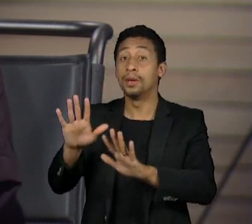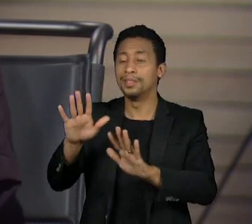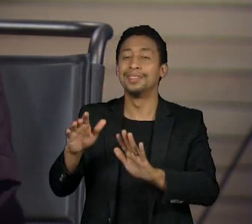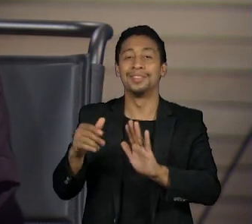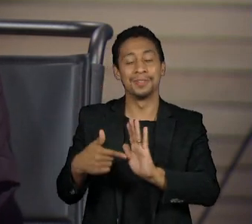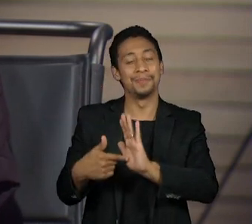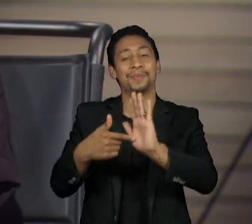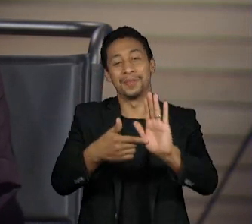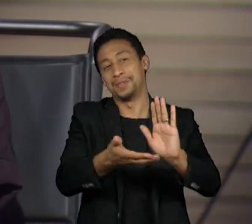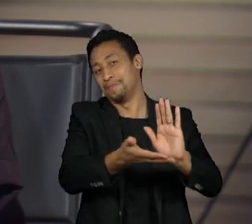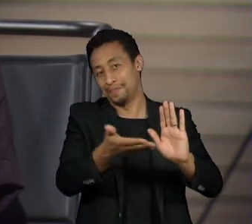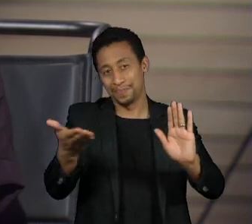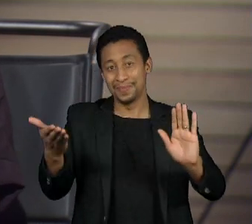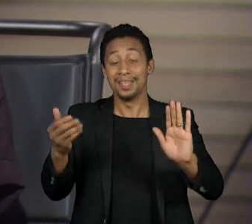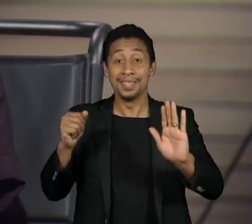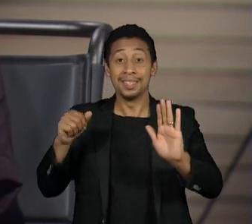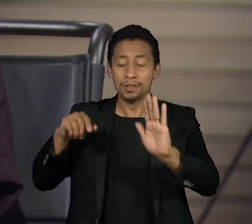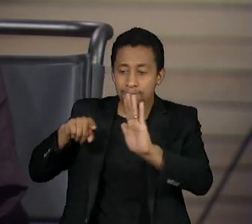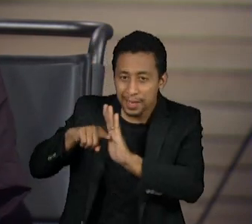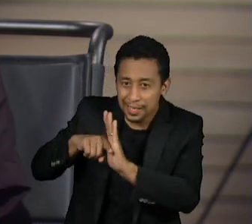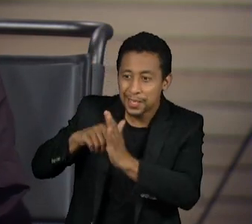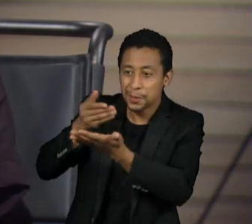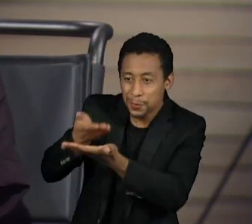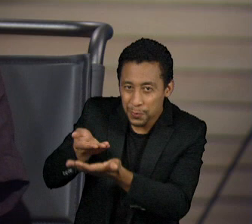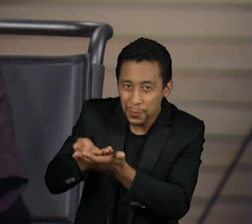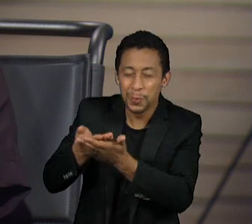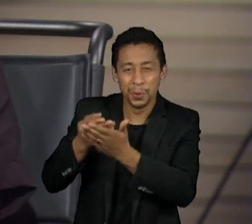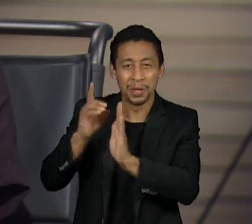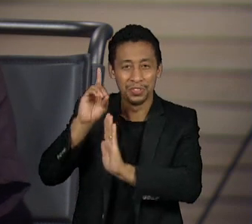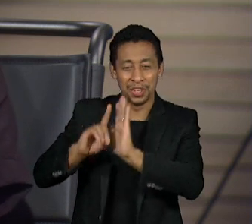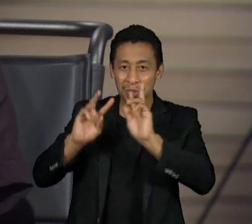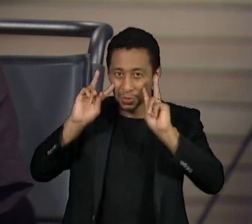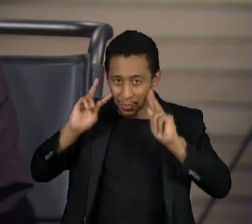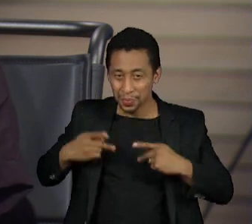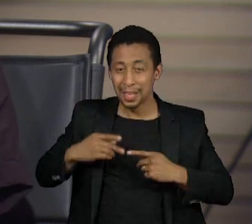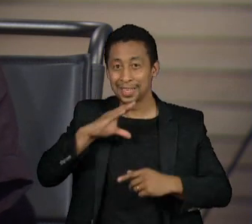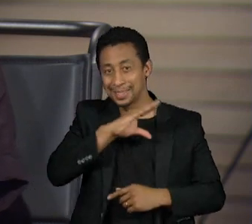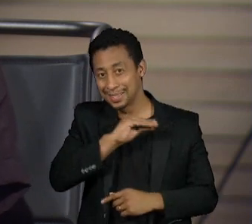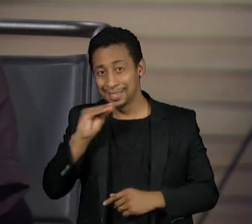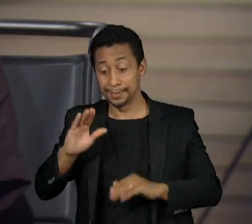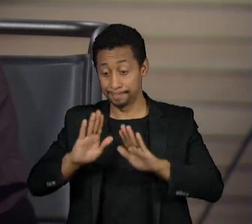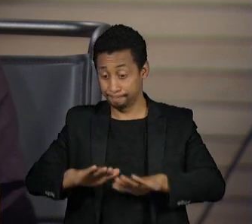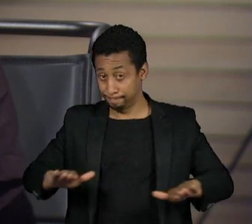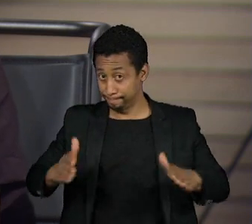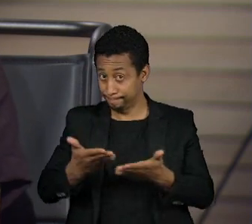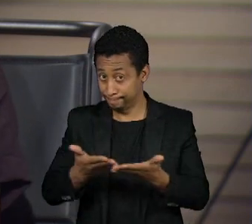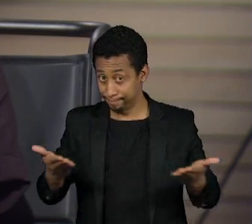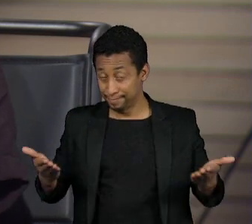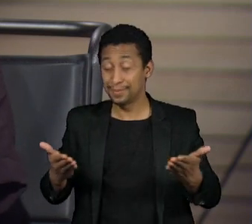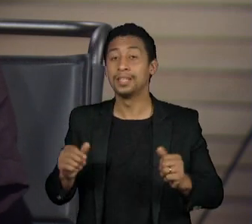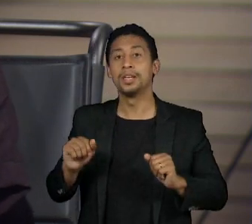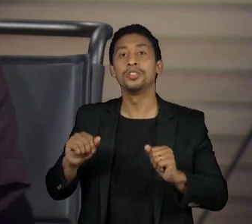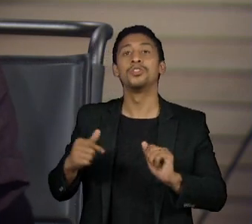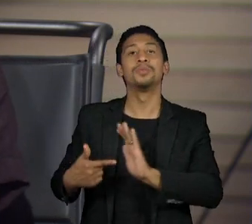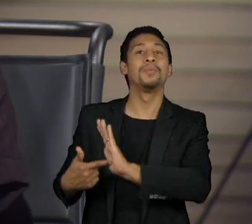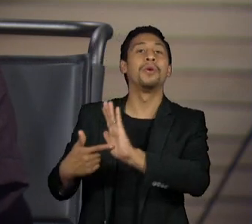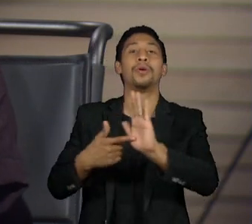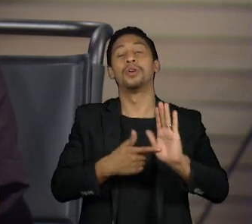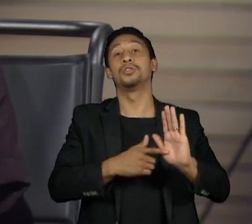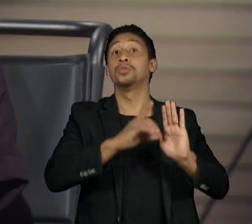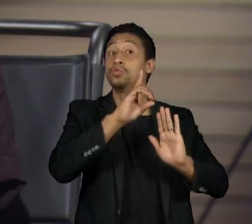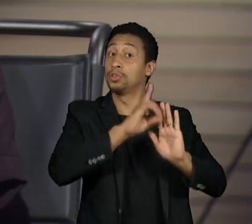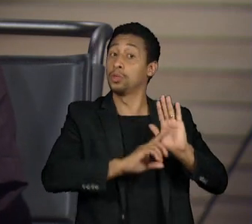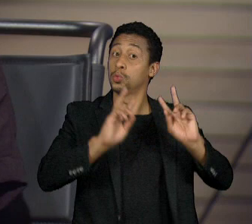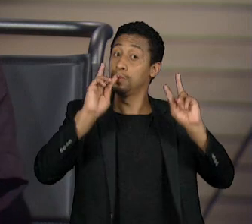costuma dizer, né, que nós que somos pessoas que atuamos pelos direitos humanos de crianças e adolescentes, é que a gente usa aqui a perspectiva dos direitos